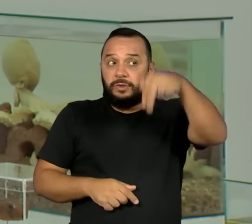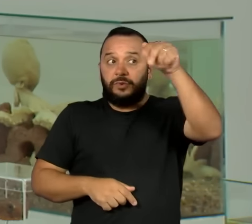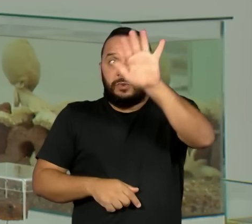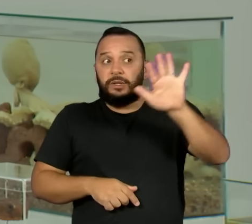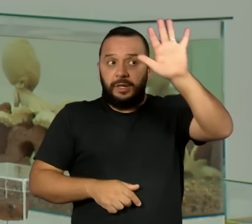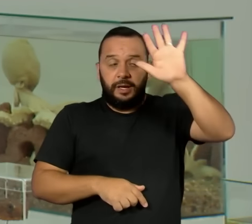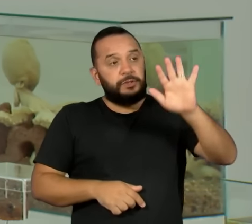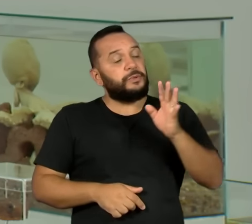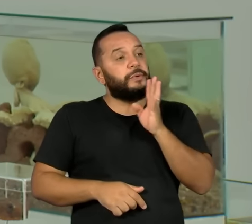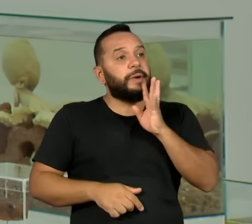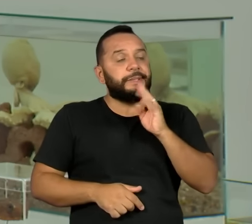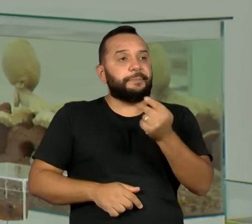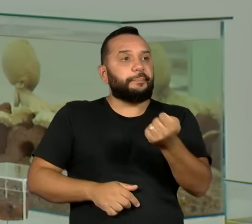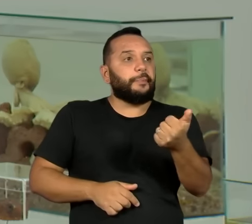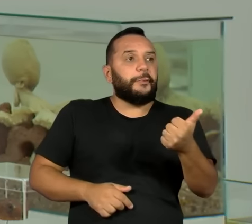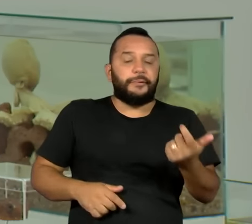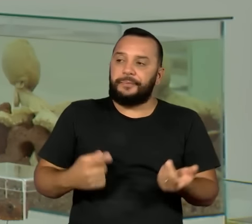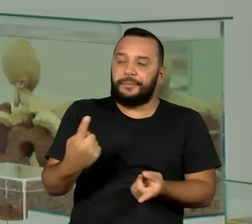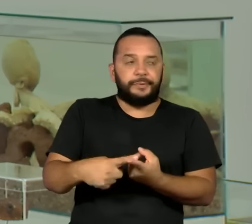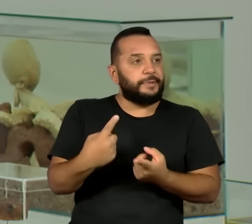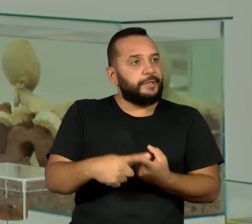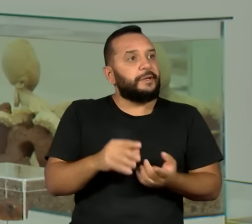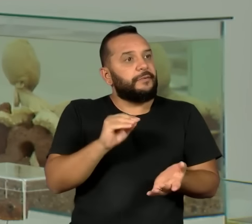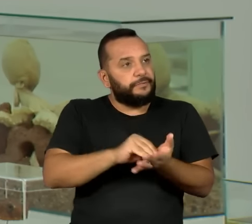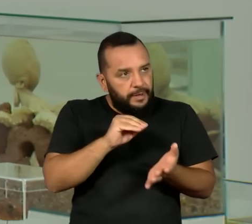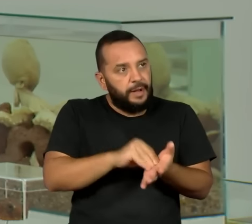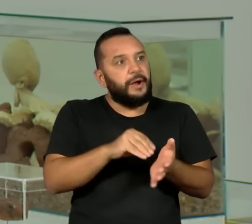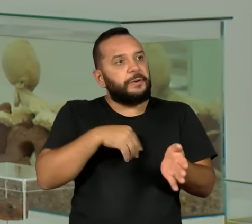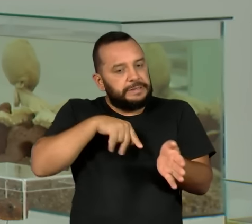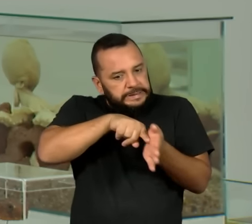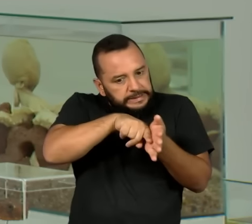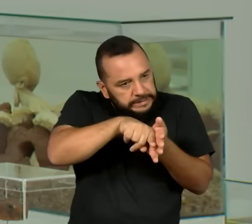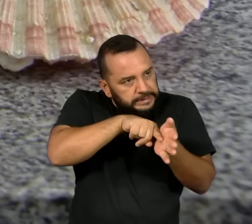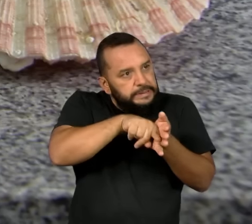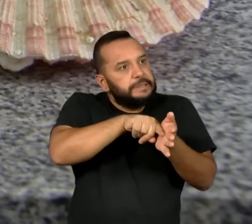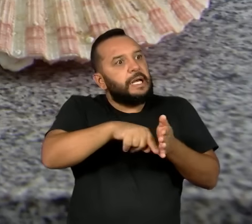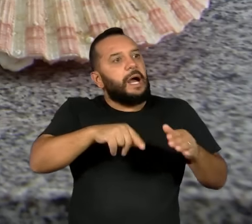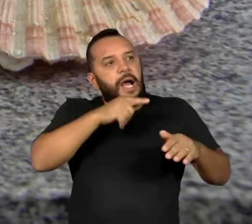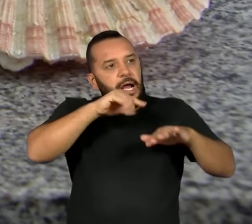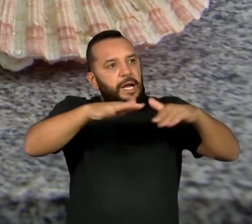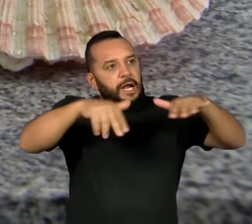não foi acessada ainda essa fauna de grande profundidade nessas regiões.